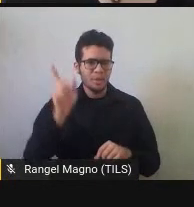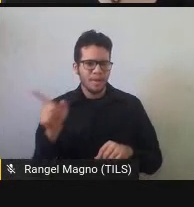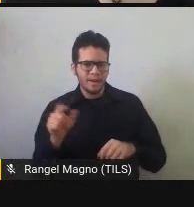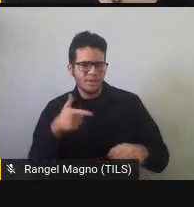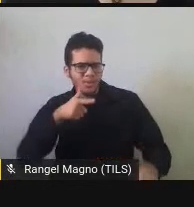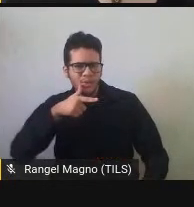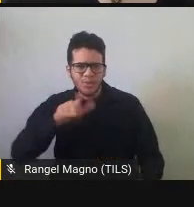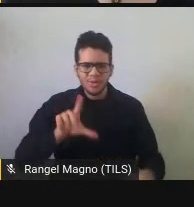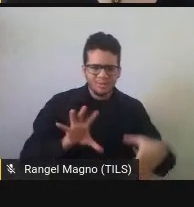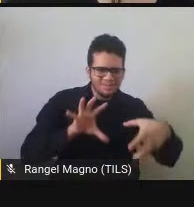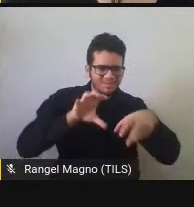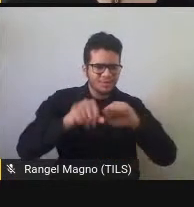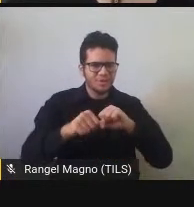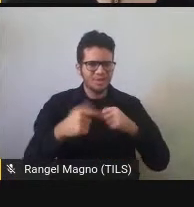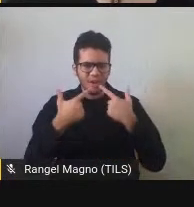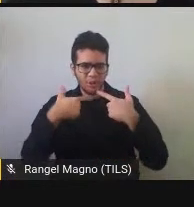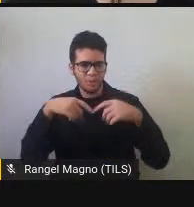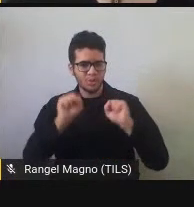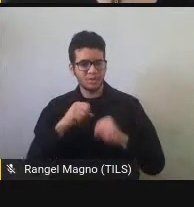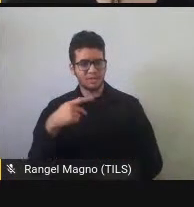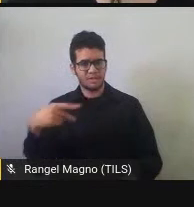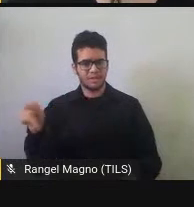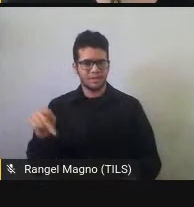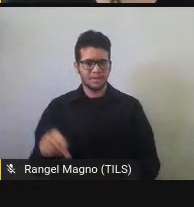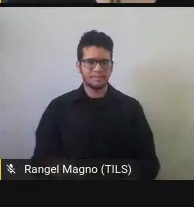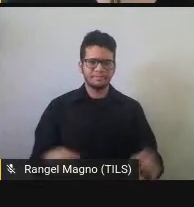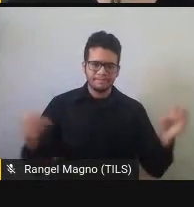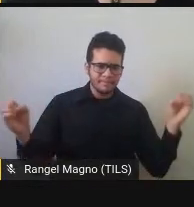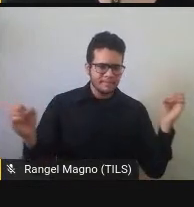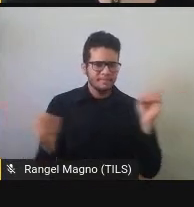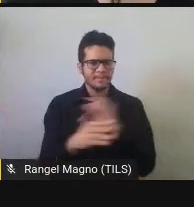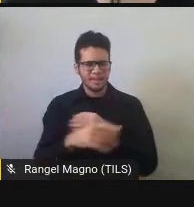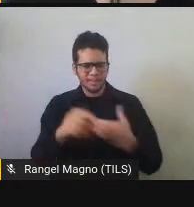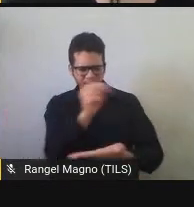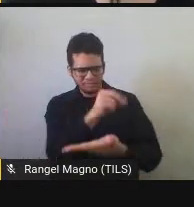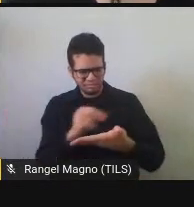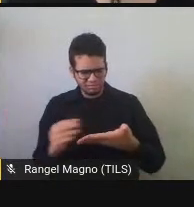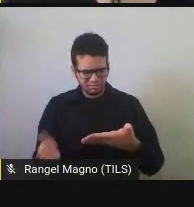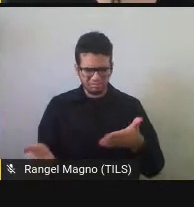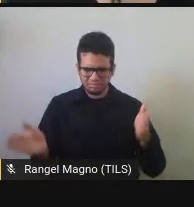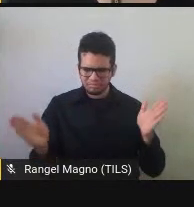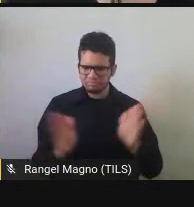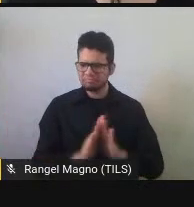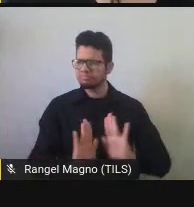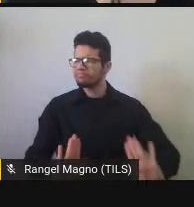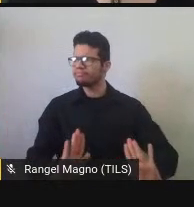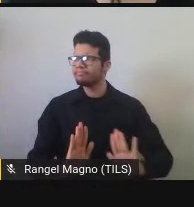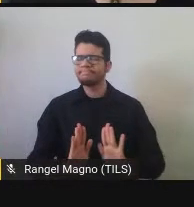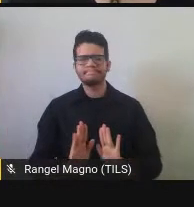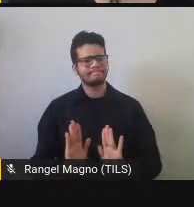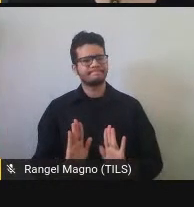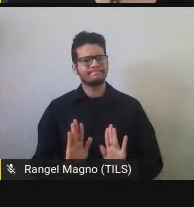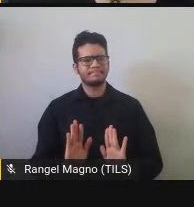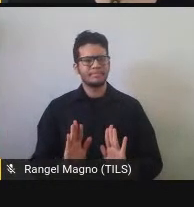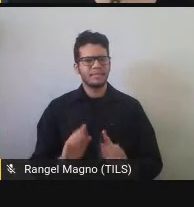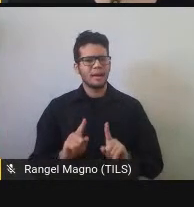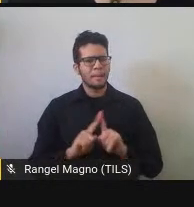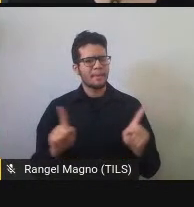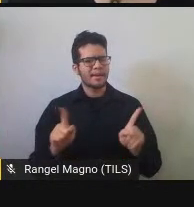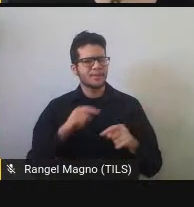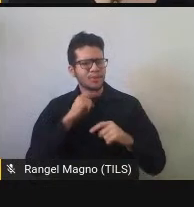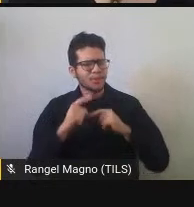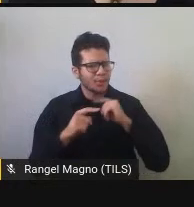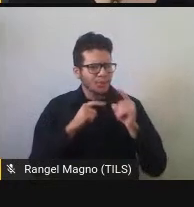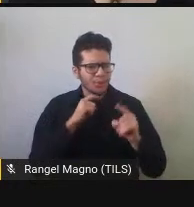e ele finaliza essa folha do caderno entre rasuras indicando portanto isso que nós vemos ali uma dúvida sobre a